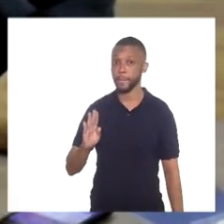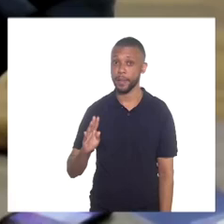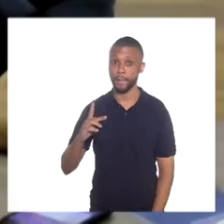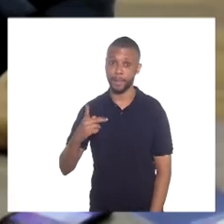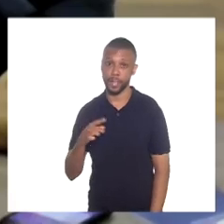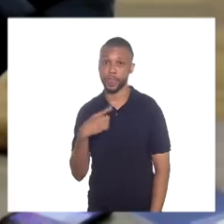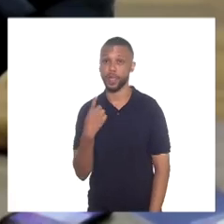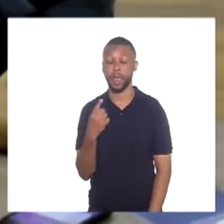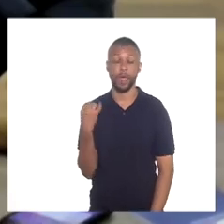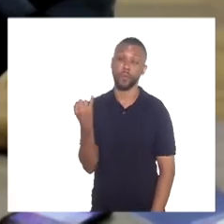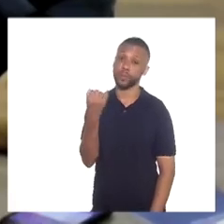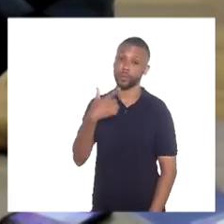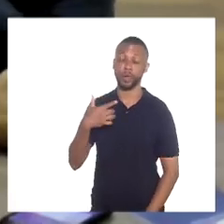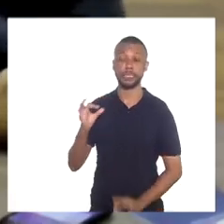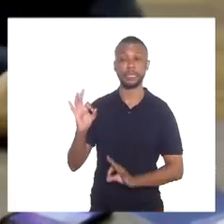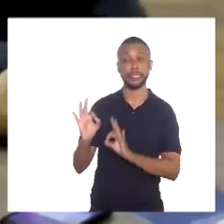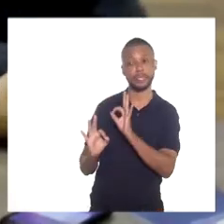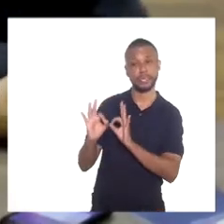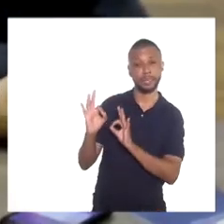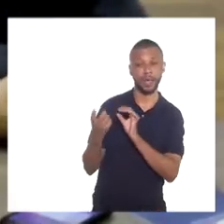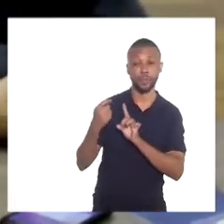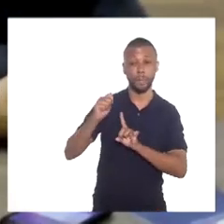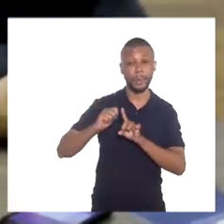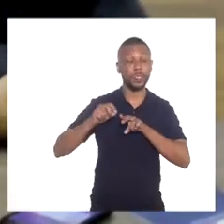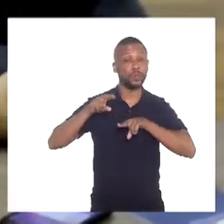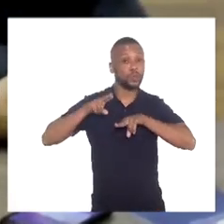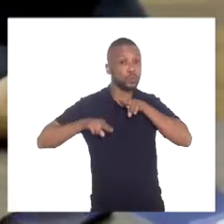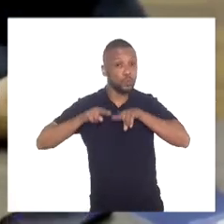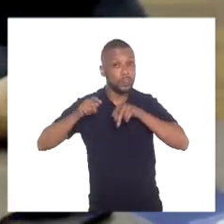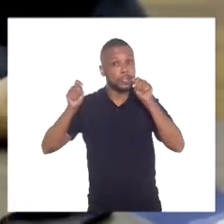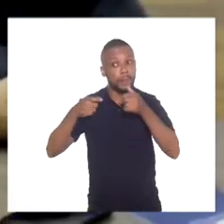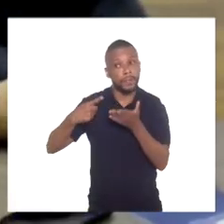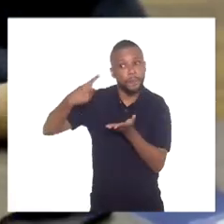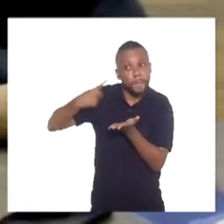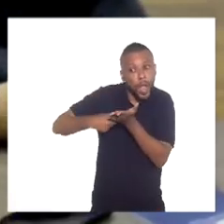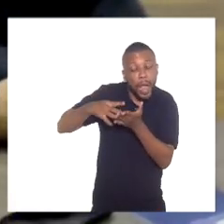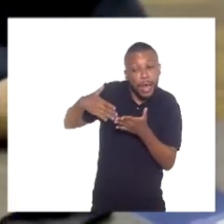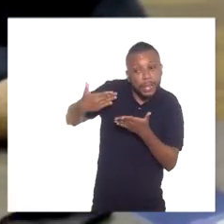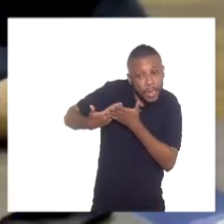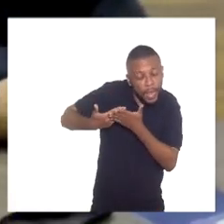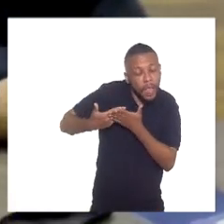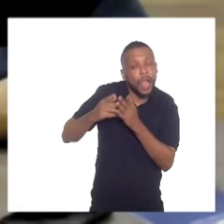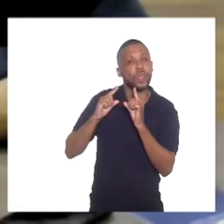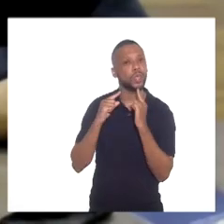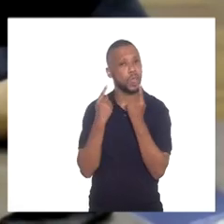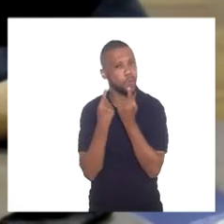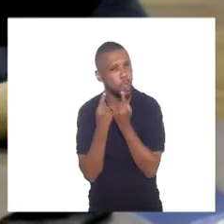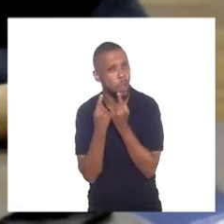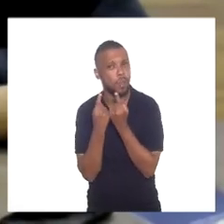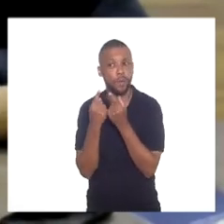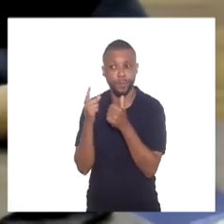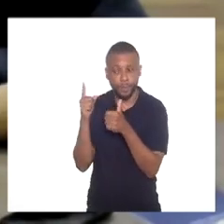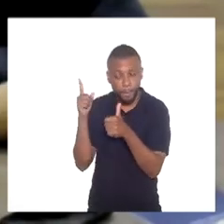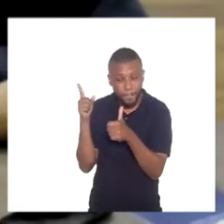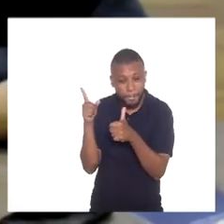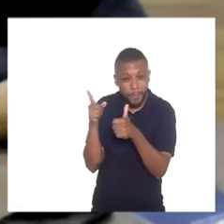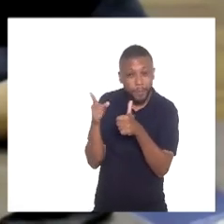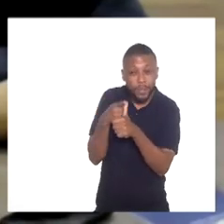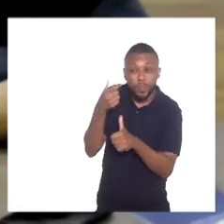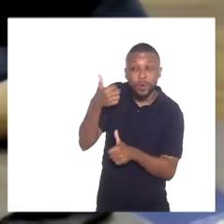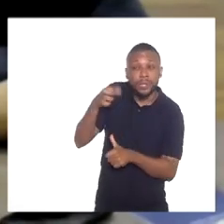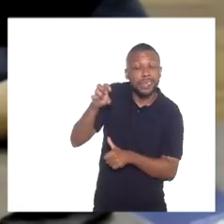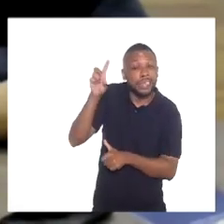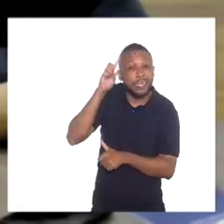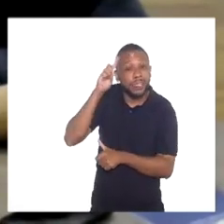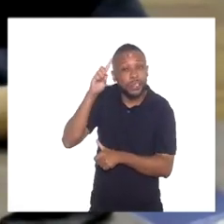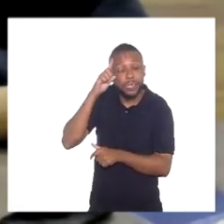preparar nesses dias de julho para que a gente possa realizá-los ainda, essa reunião, ainda na primeira quinzena de agosto.